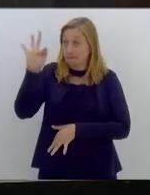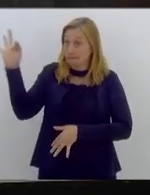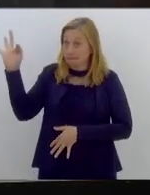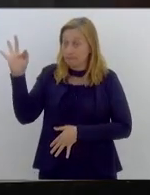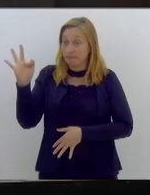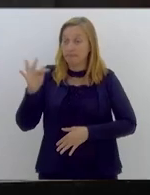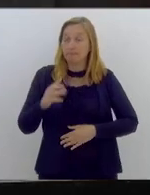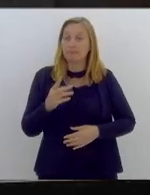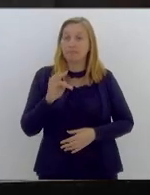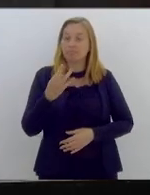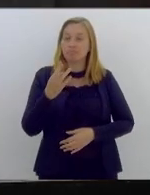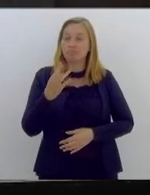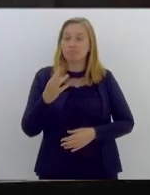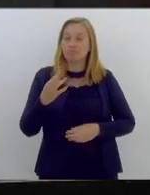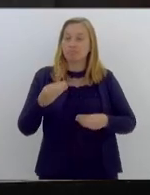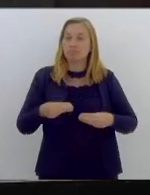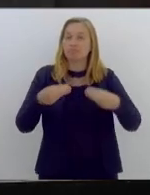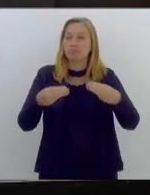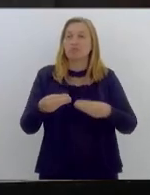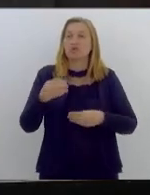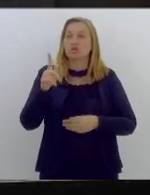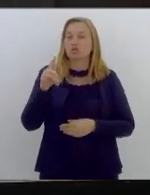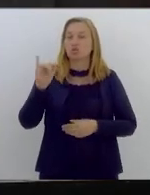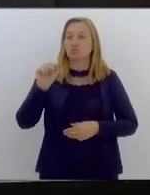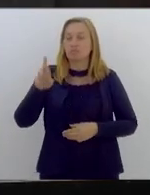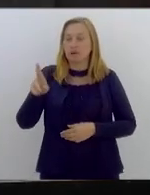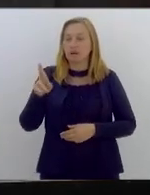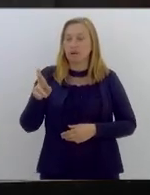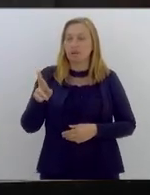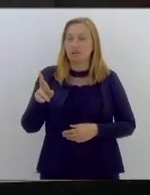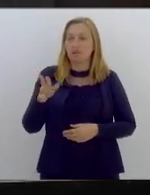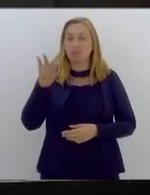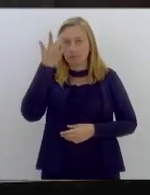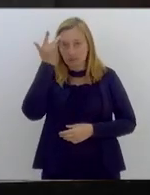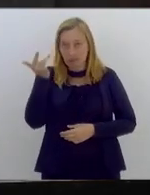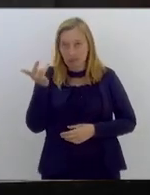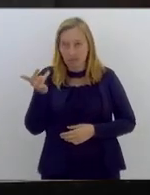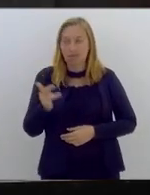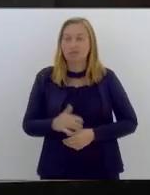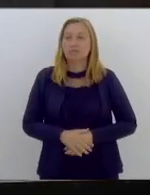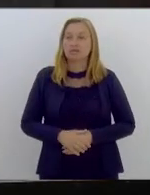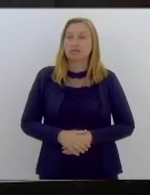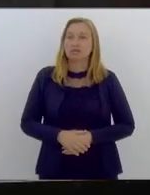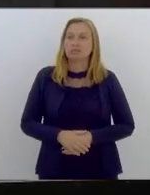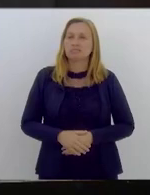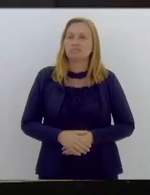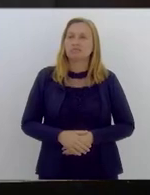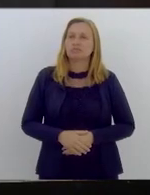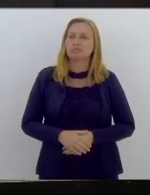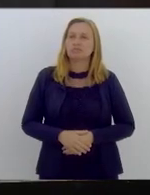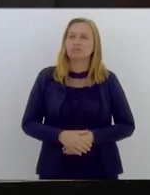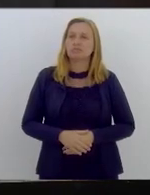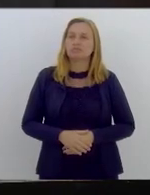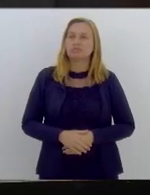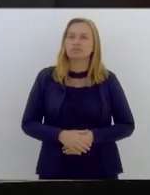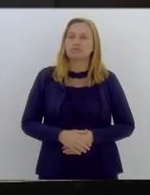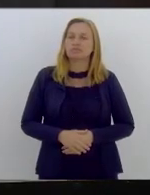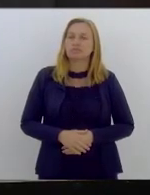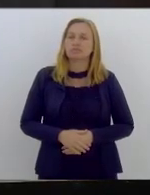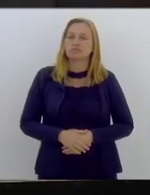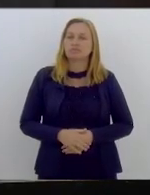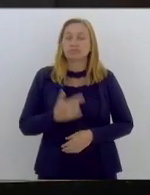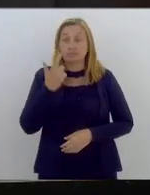ministro Gilmar Mendes, vai ficar o dia inteiro de amanhã para tentar